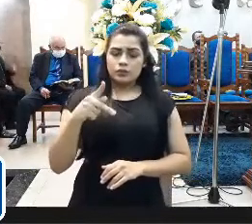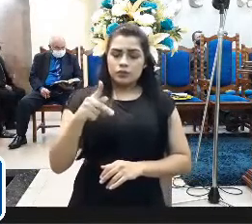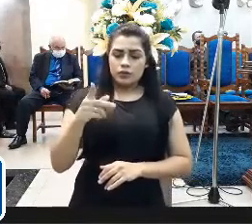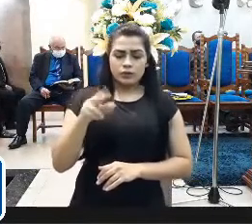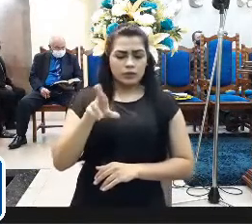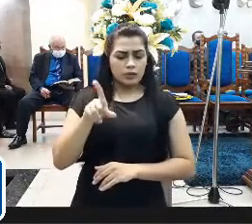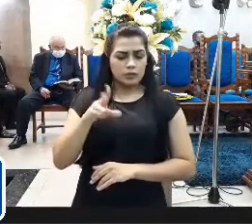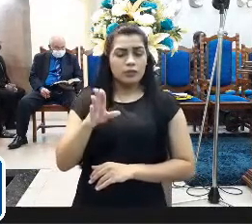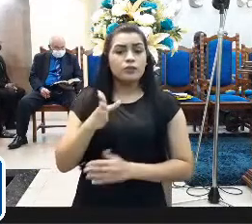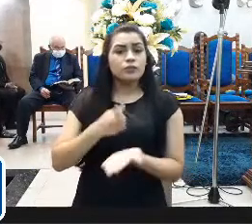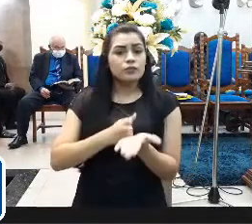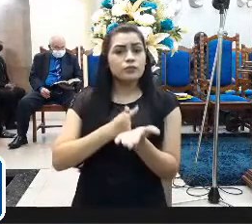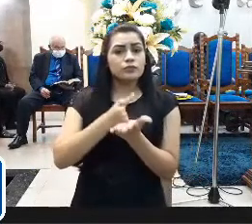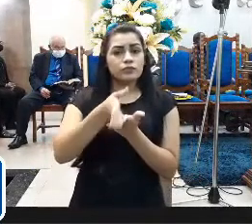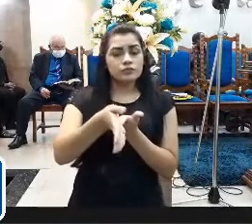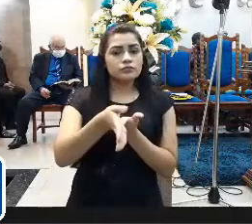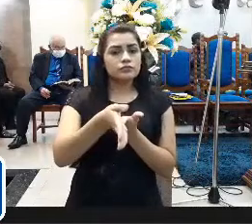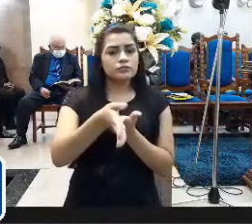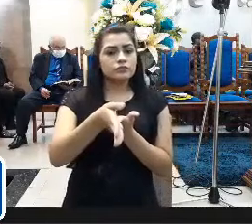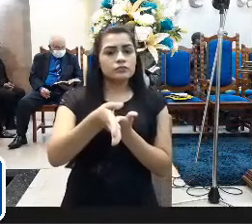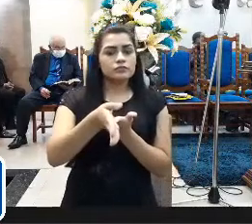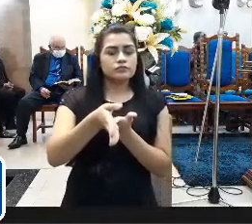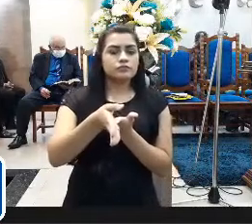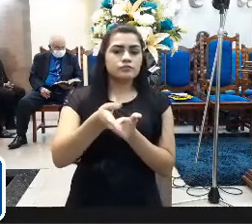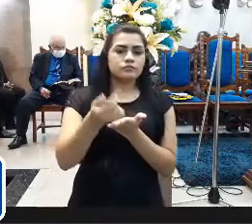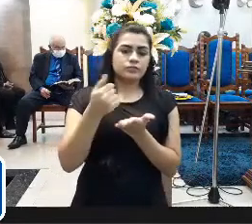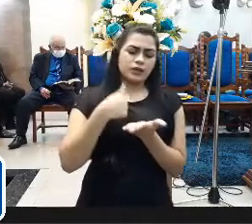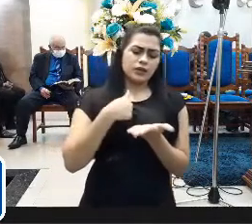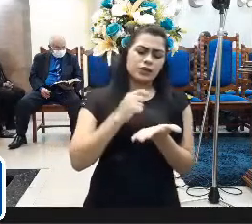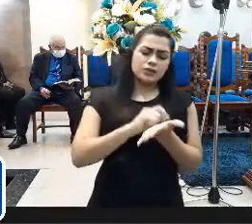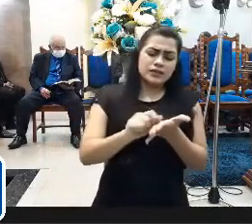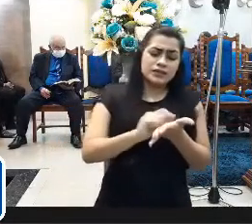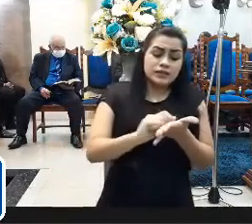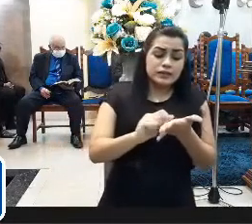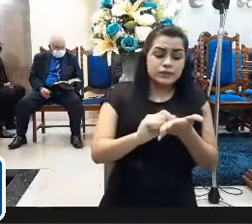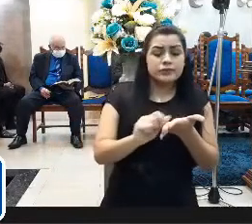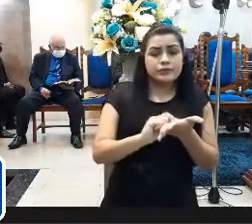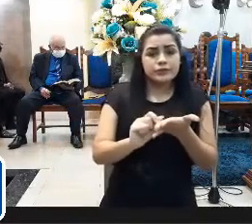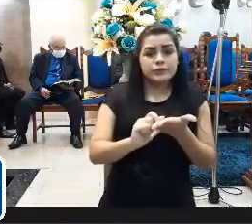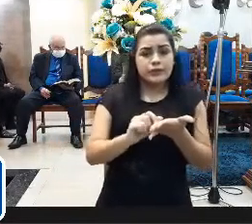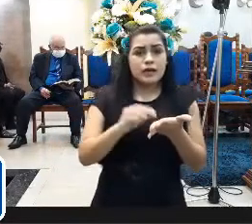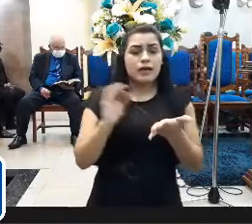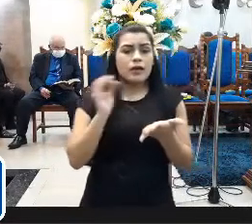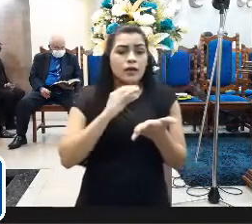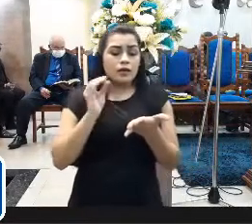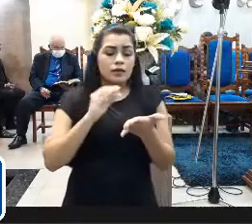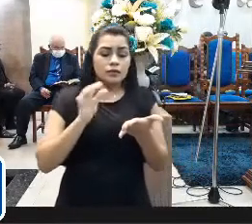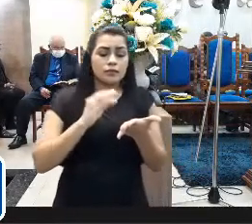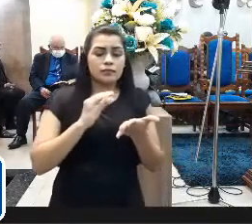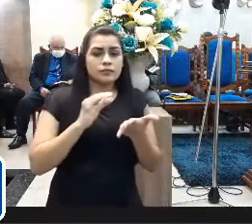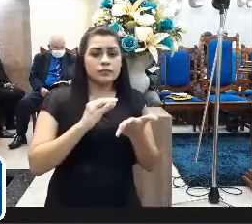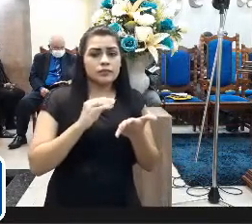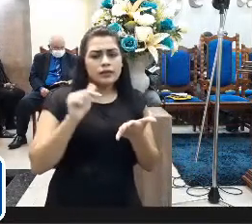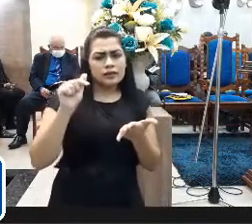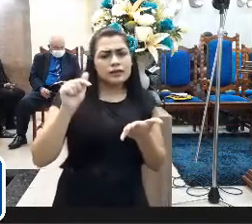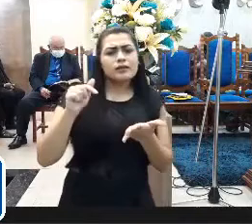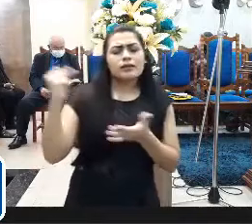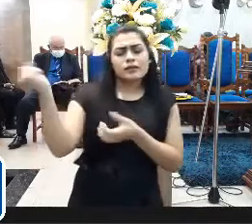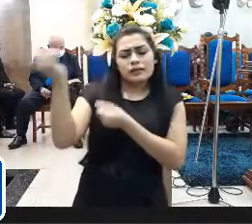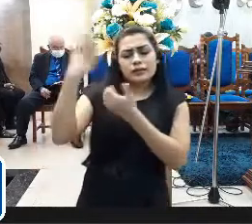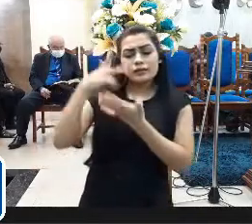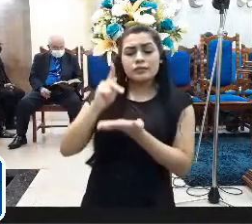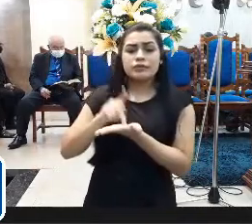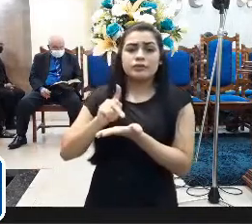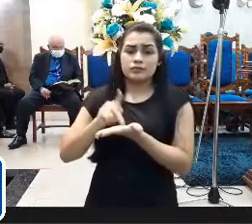olha aí, como cuido, escrevi abreviadamente, exortando e testificando que esta é a verdadeira graça de